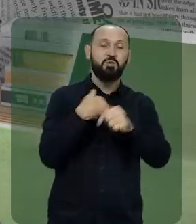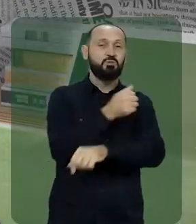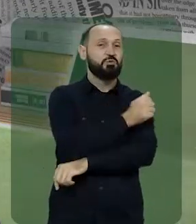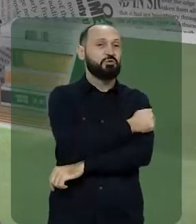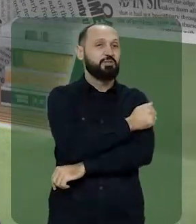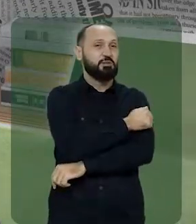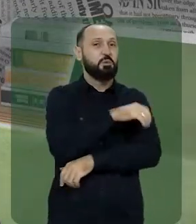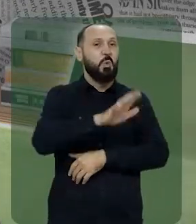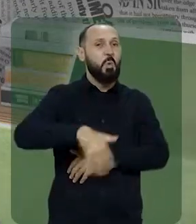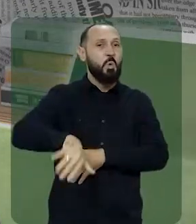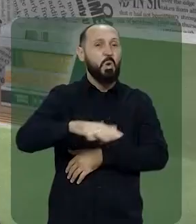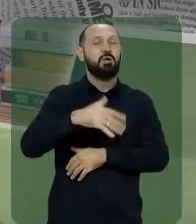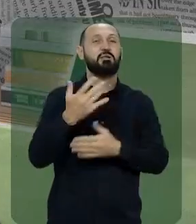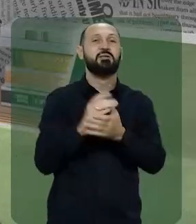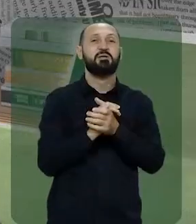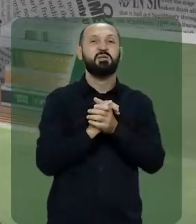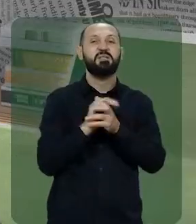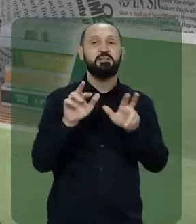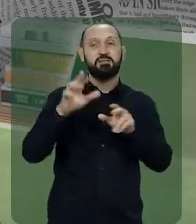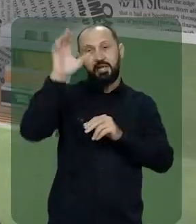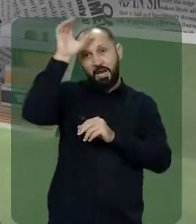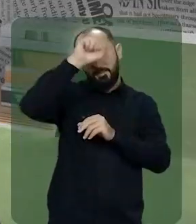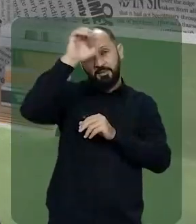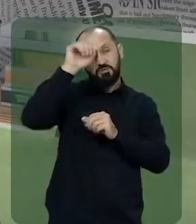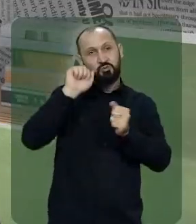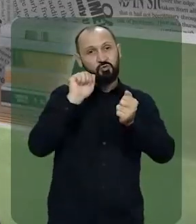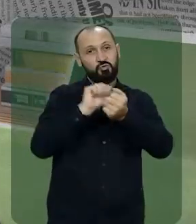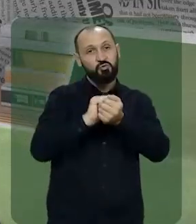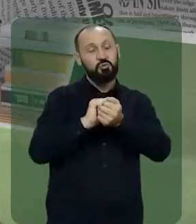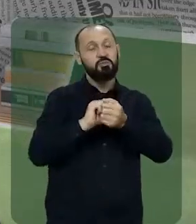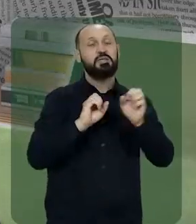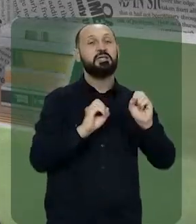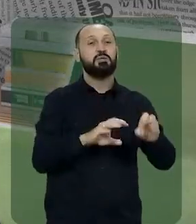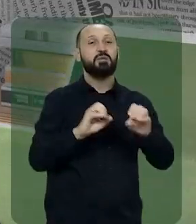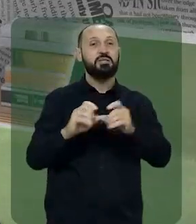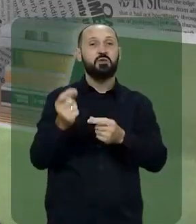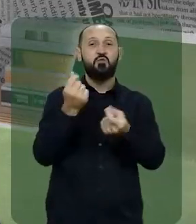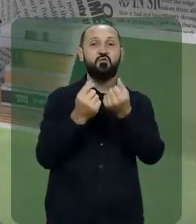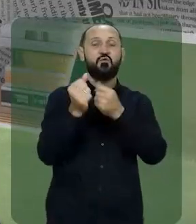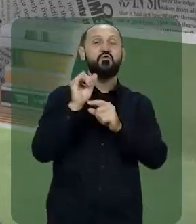estudantes e esse aprendizado lá na educação fiscal